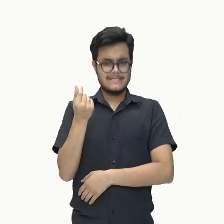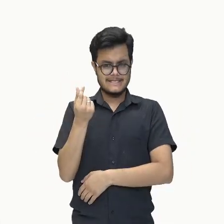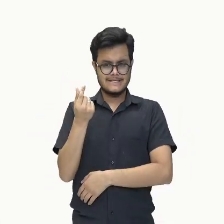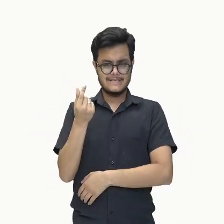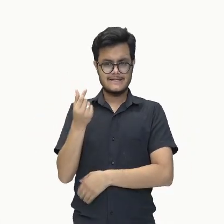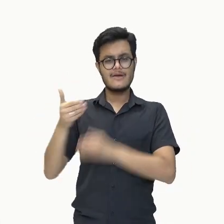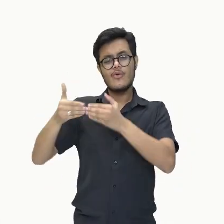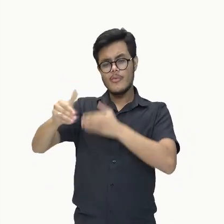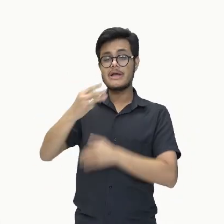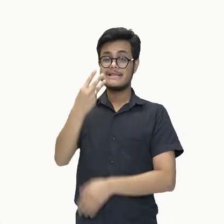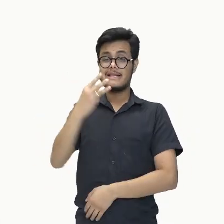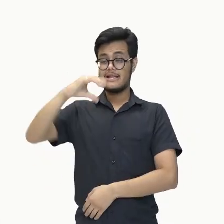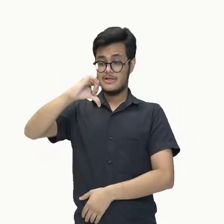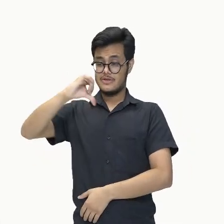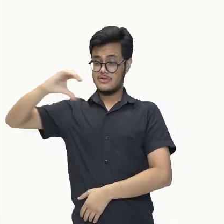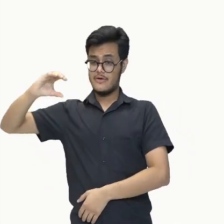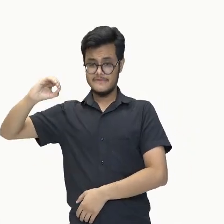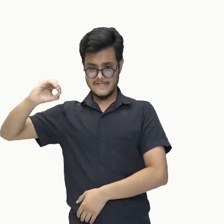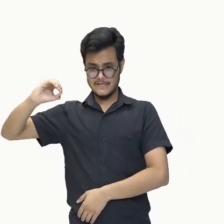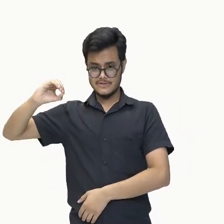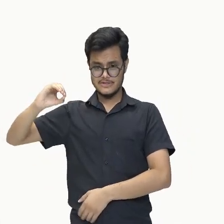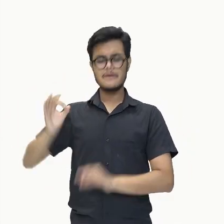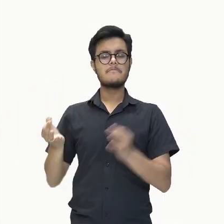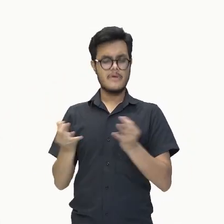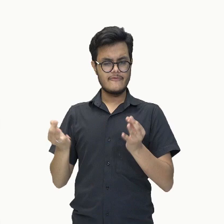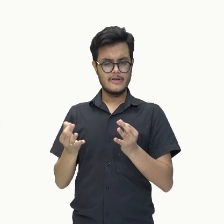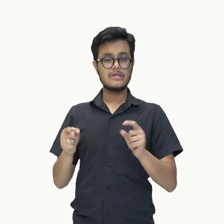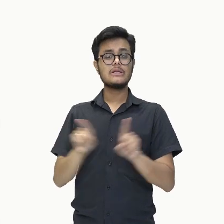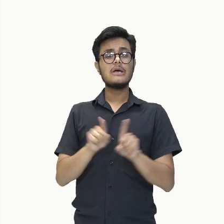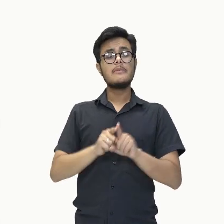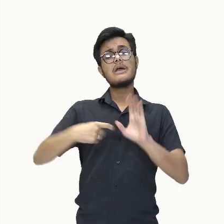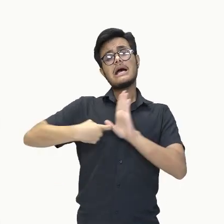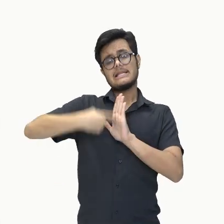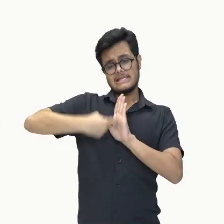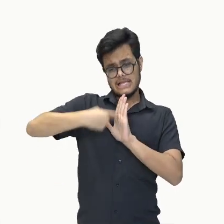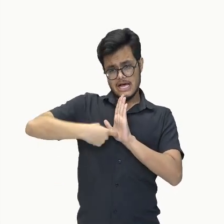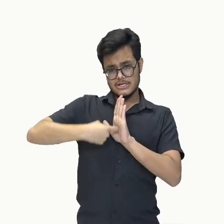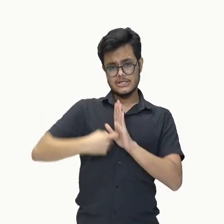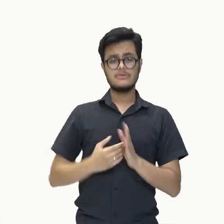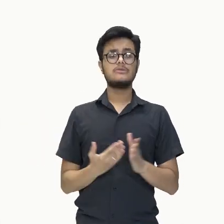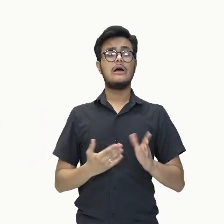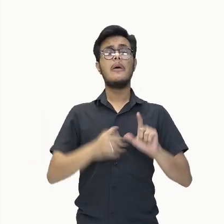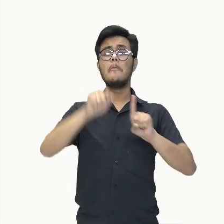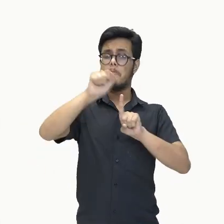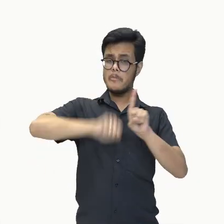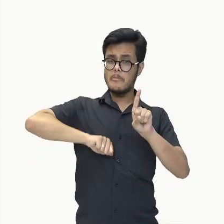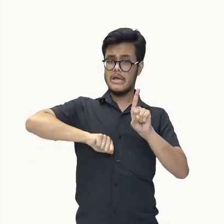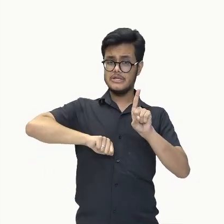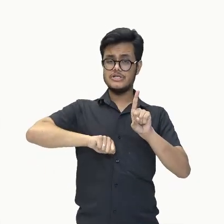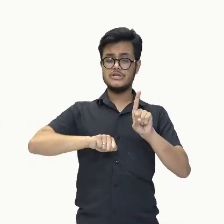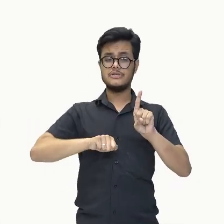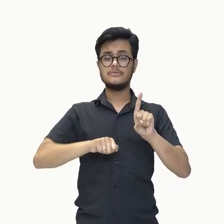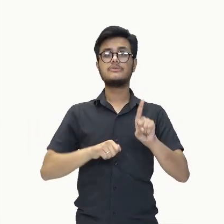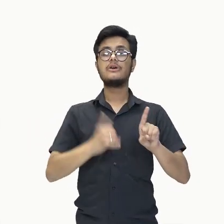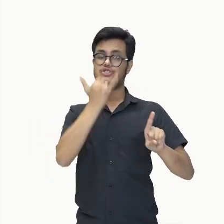de R$ 3.900. E temos as taxas aí, né? Agosto,